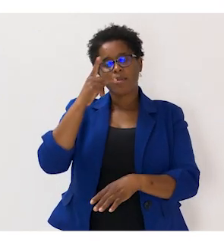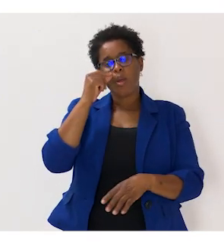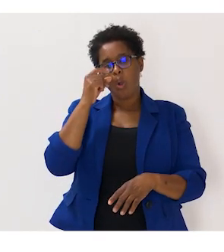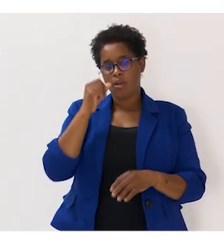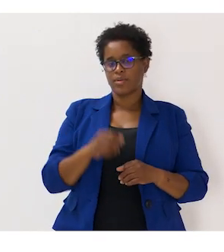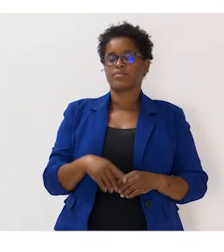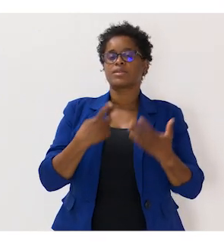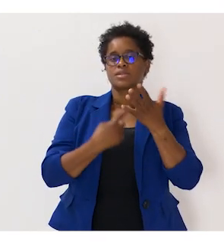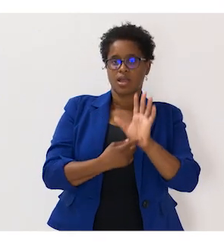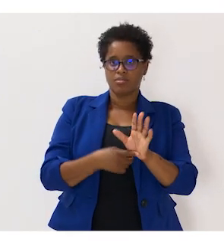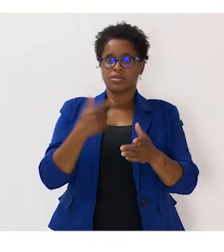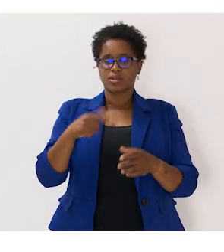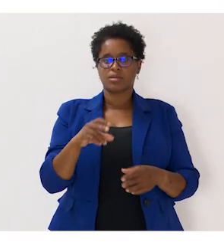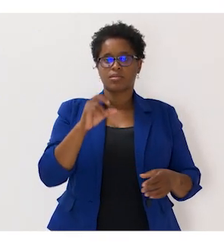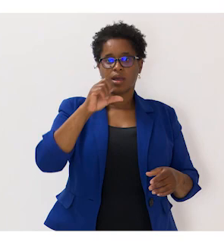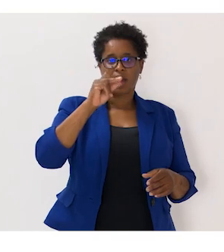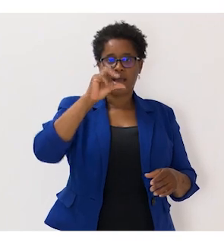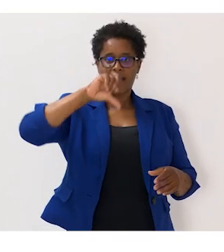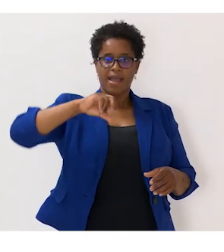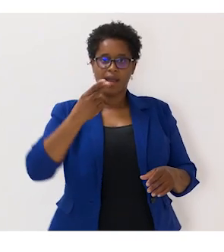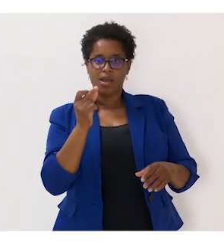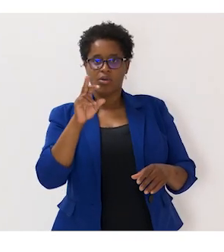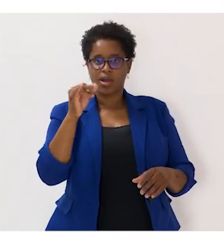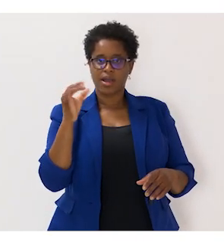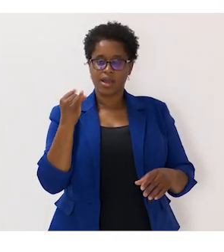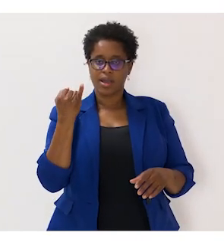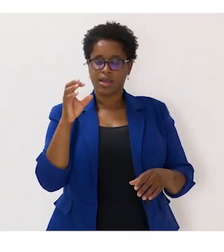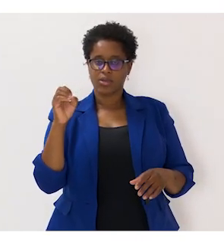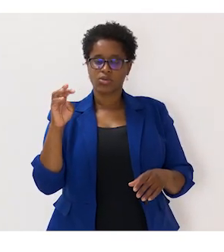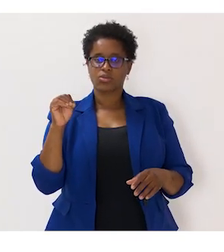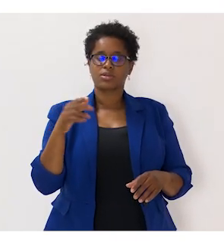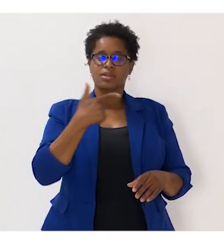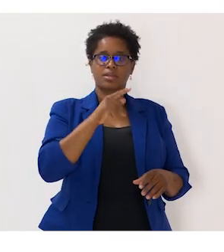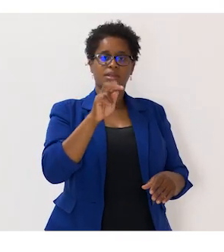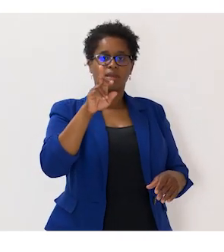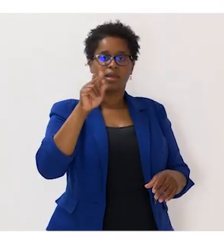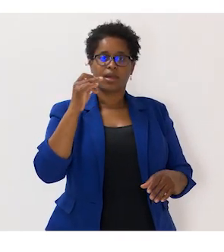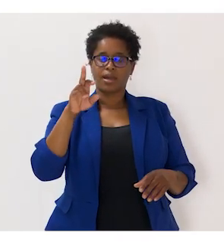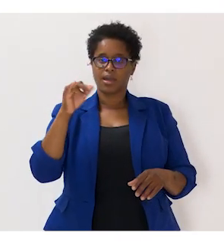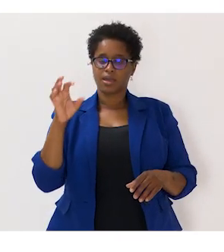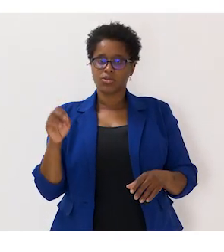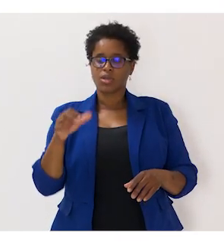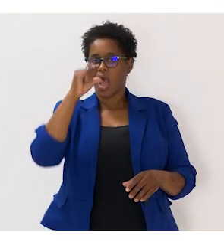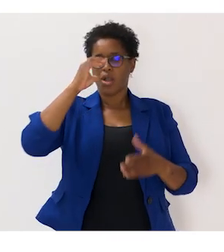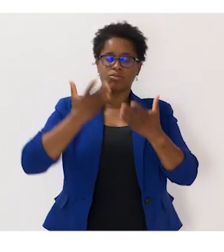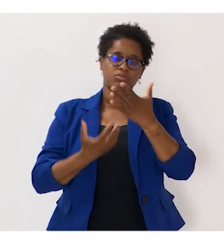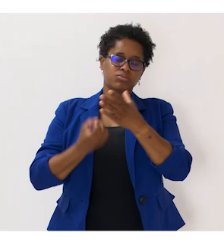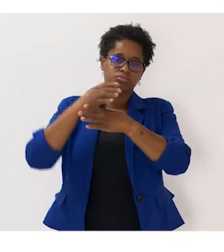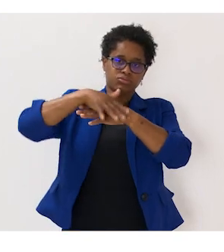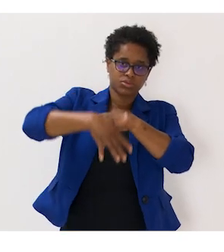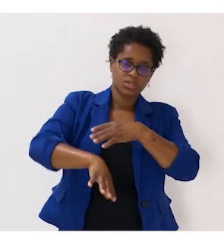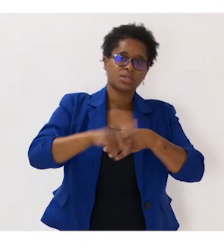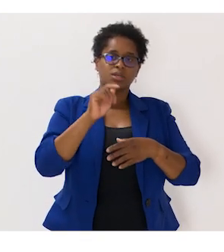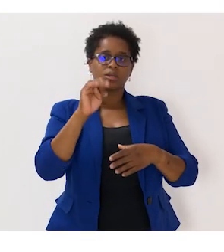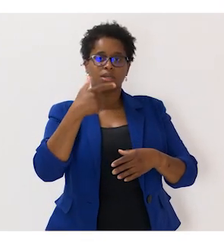homem. Exemplos, temos aquários, terrários, barragens e estufas, como podem ver aqui. Por exemplo, temos um